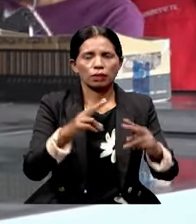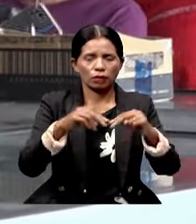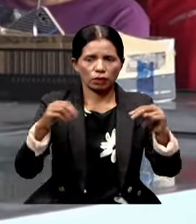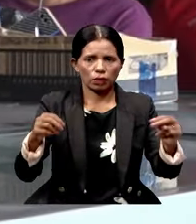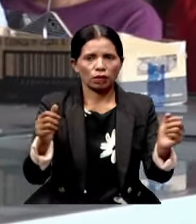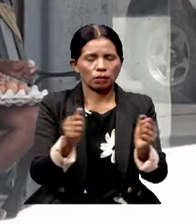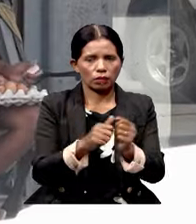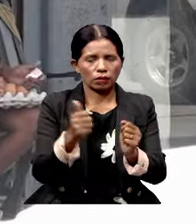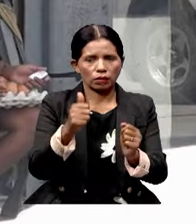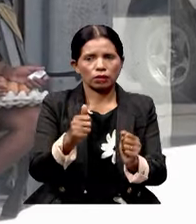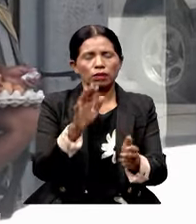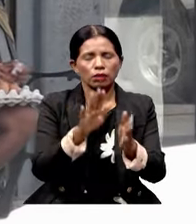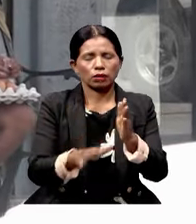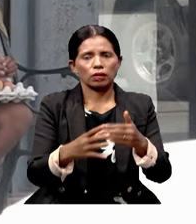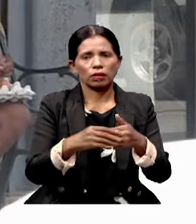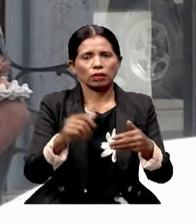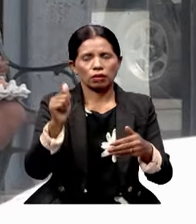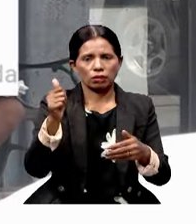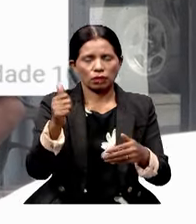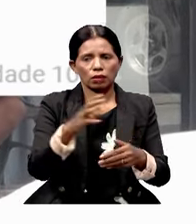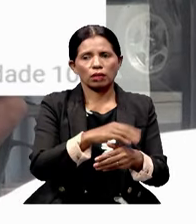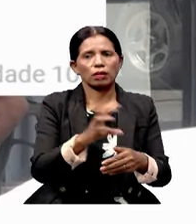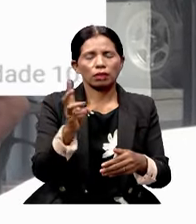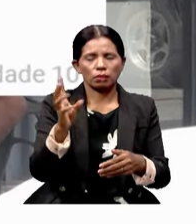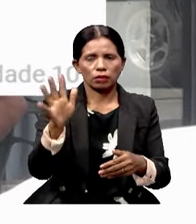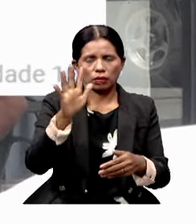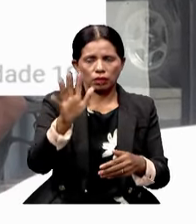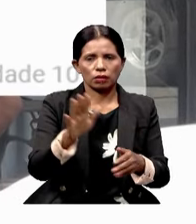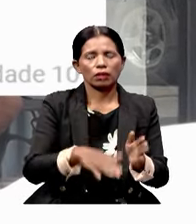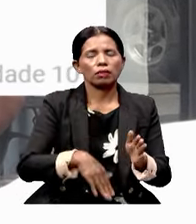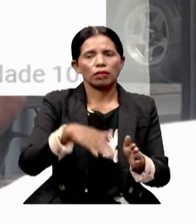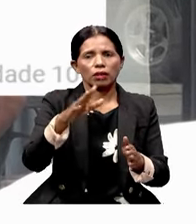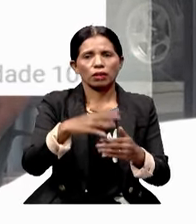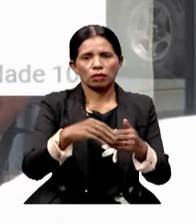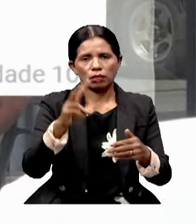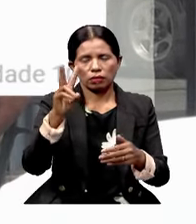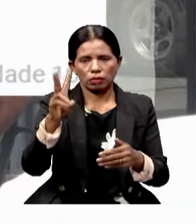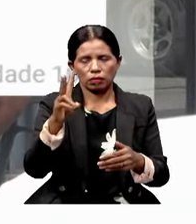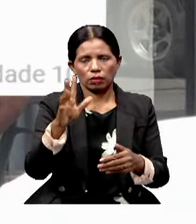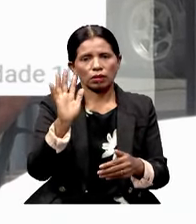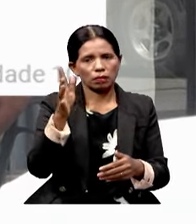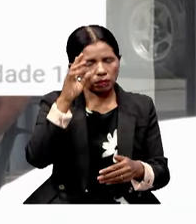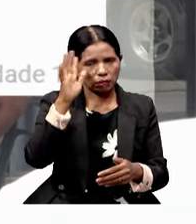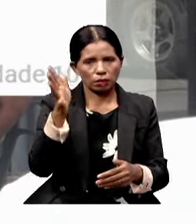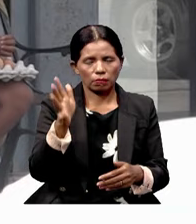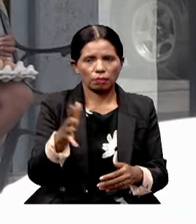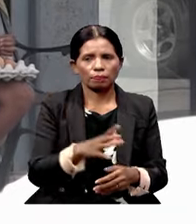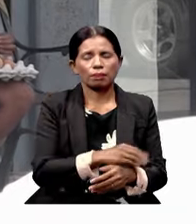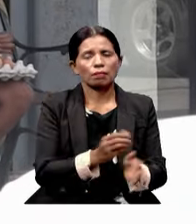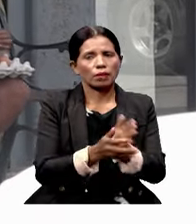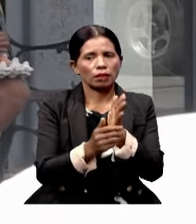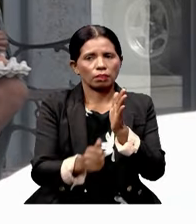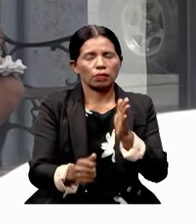kiik mak dolar ida centavos nenu resen lima no folin asliu dolar rua centavos lima nulu. Mina sona litru